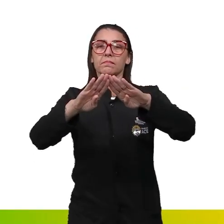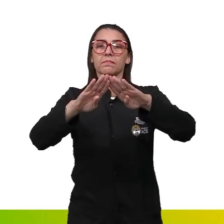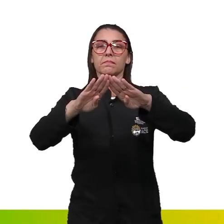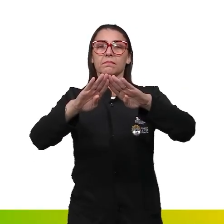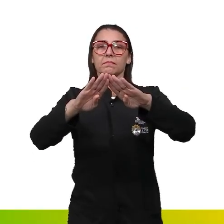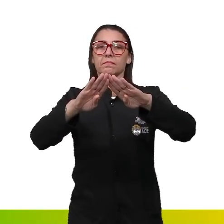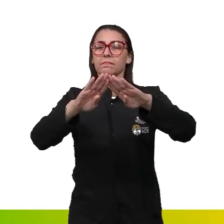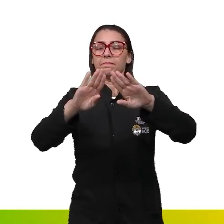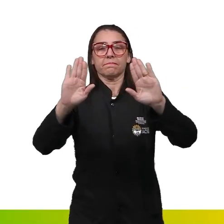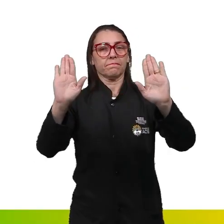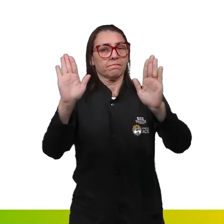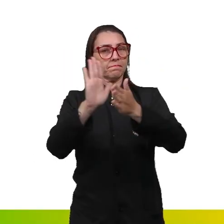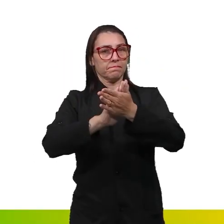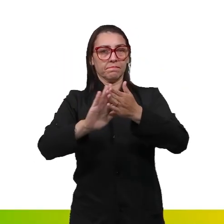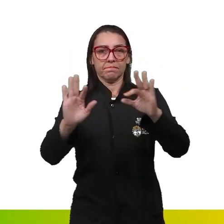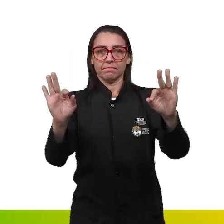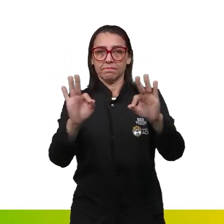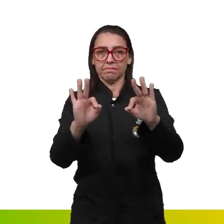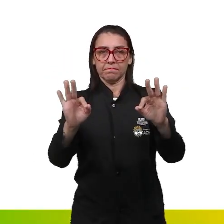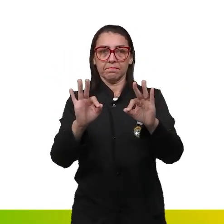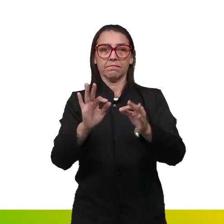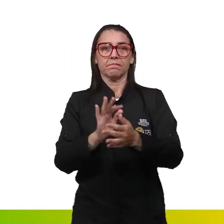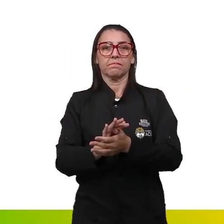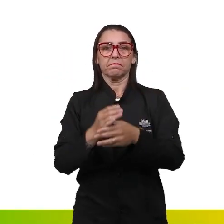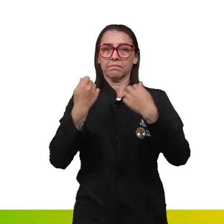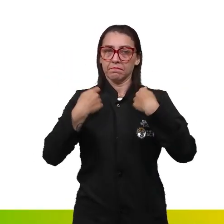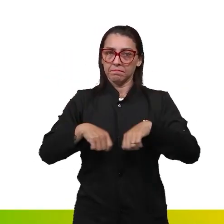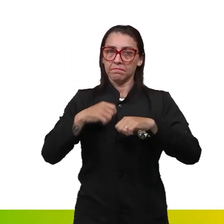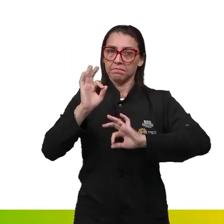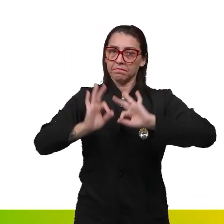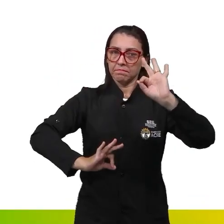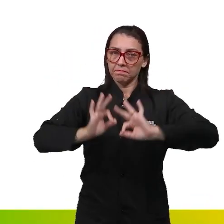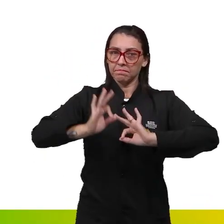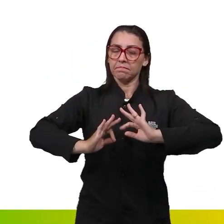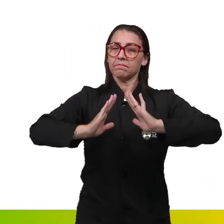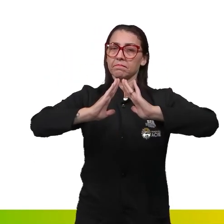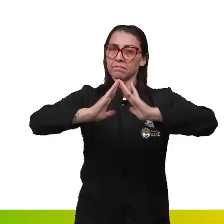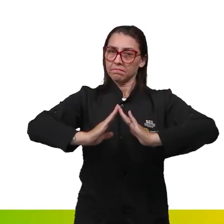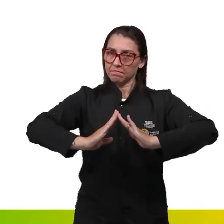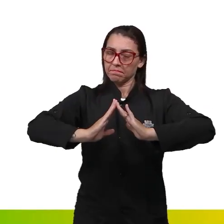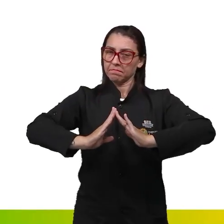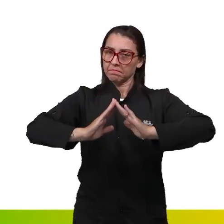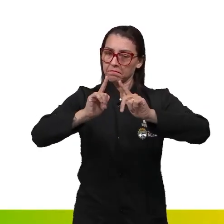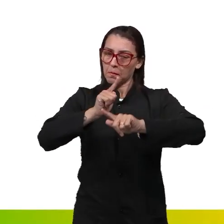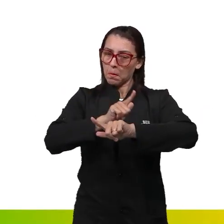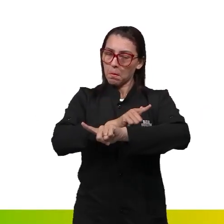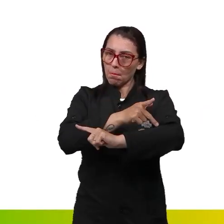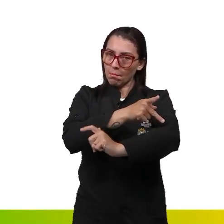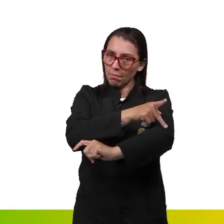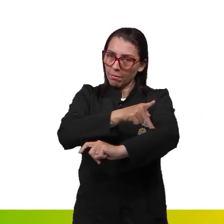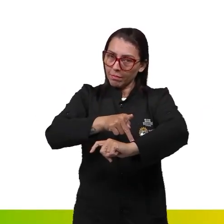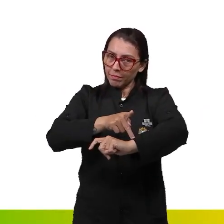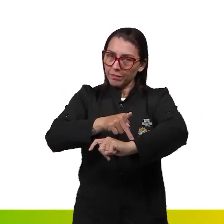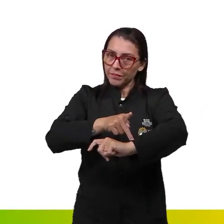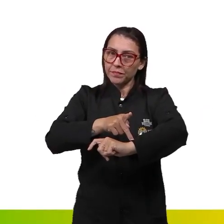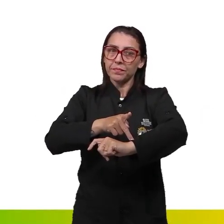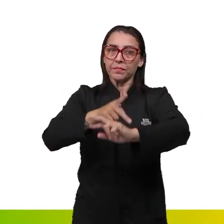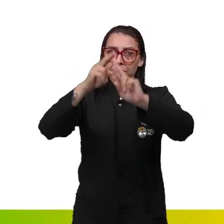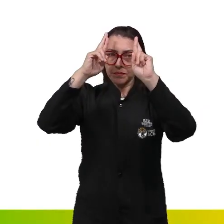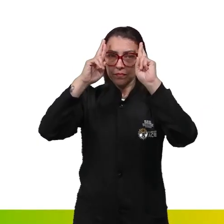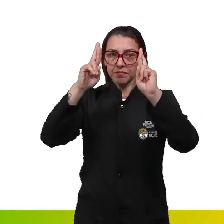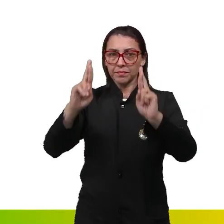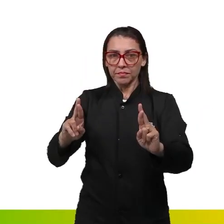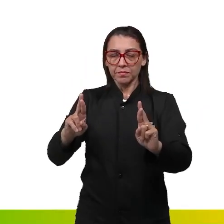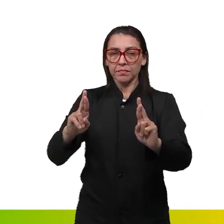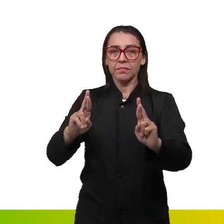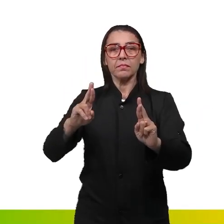falou de tribos e nem de obediência tribal. A necessidade de construir em terras virgens? Muito menos. O respeito